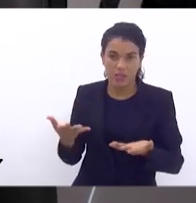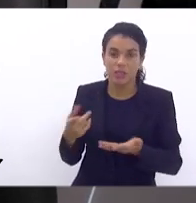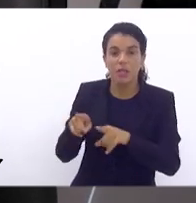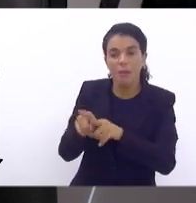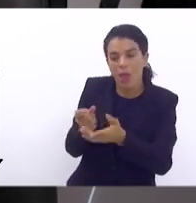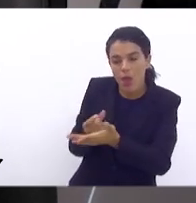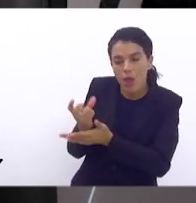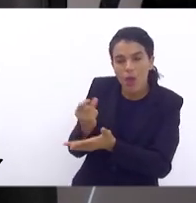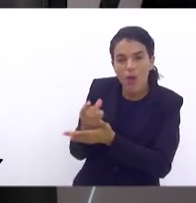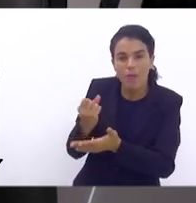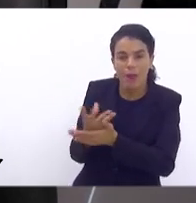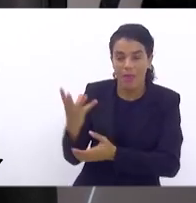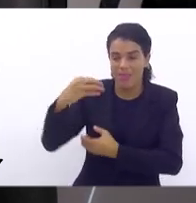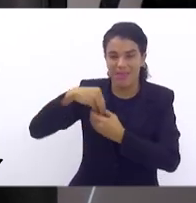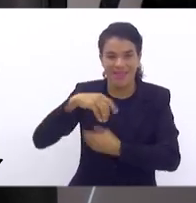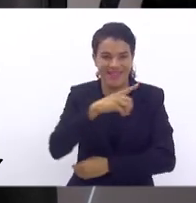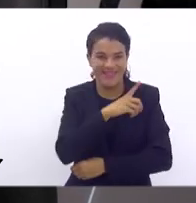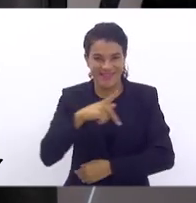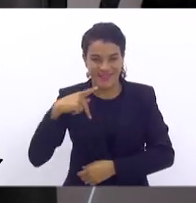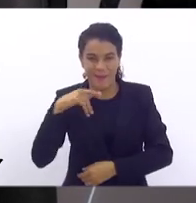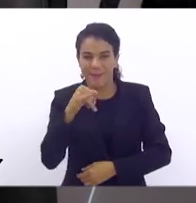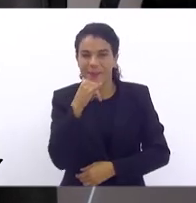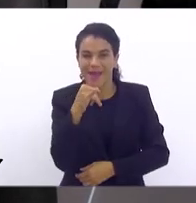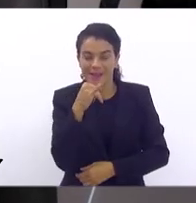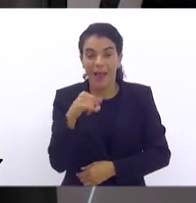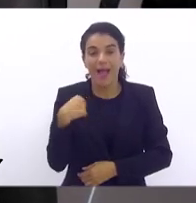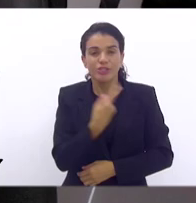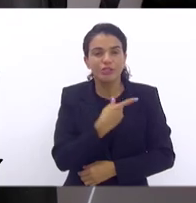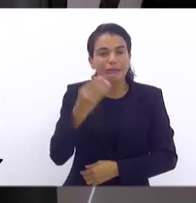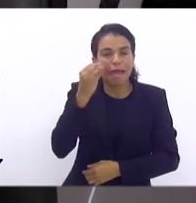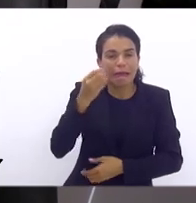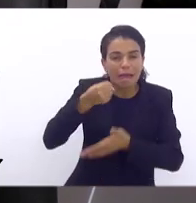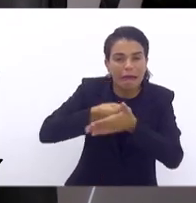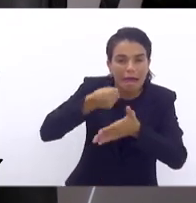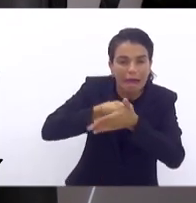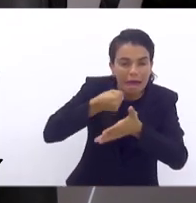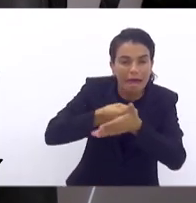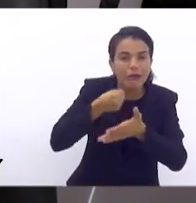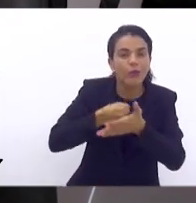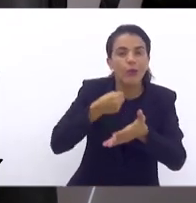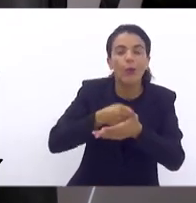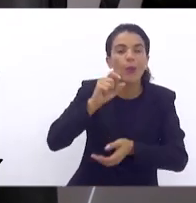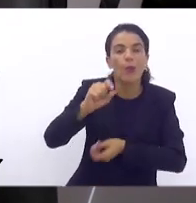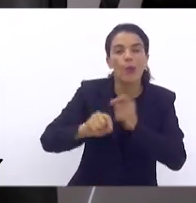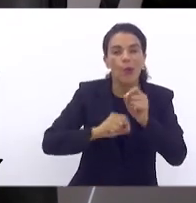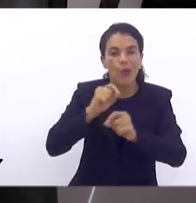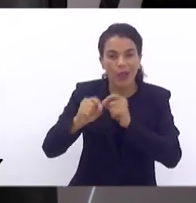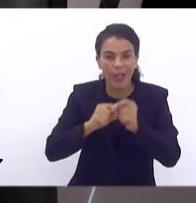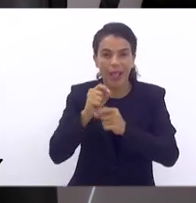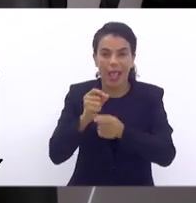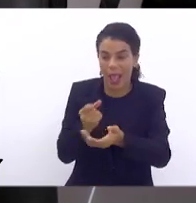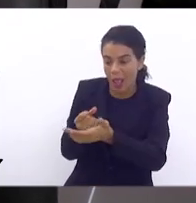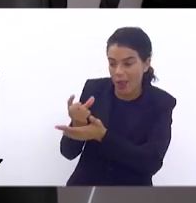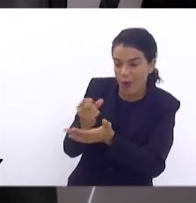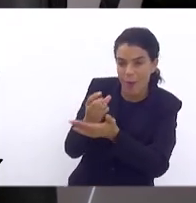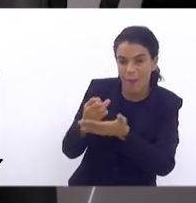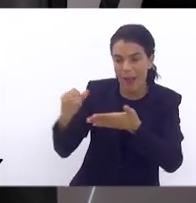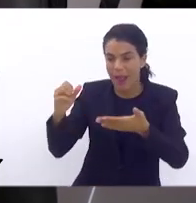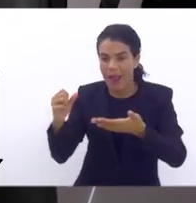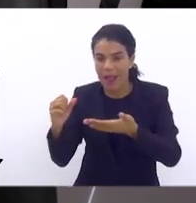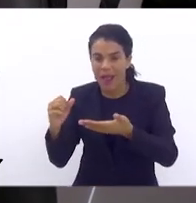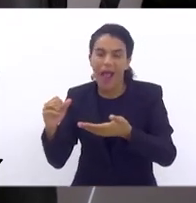né na Defensoria por exemplo que a gente está tentando fazer é realmente adquirir algumas